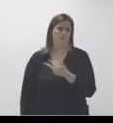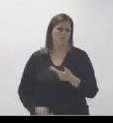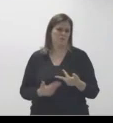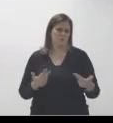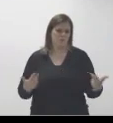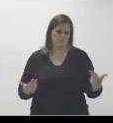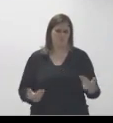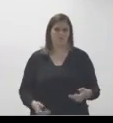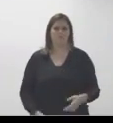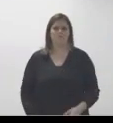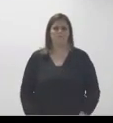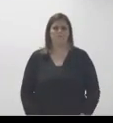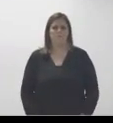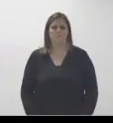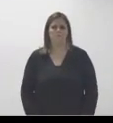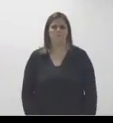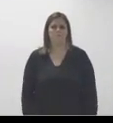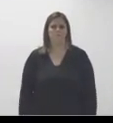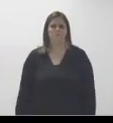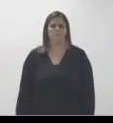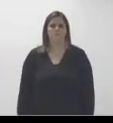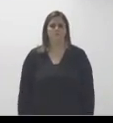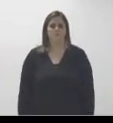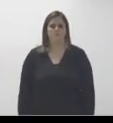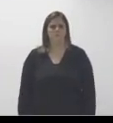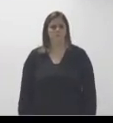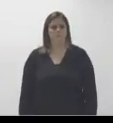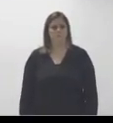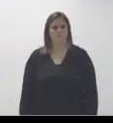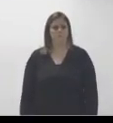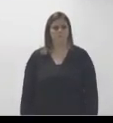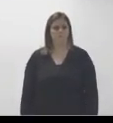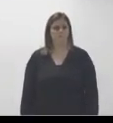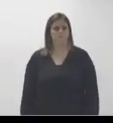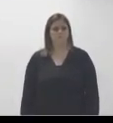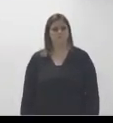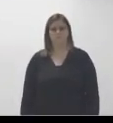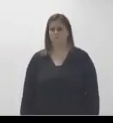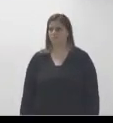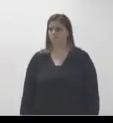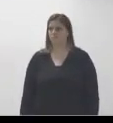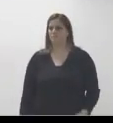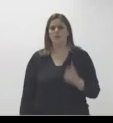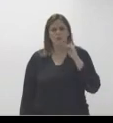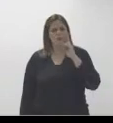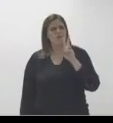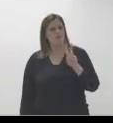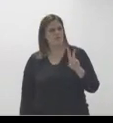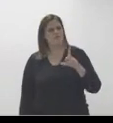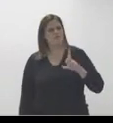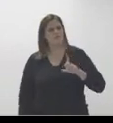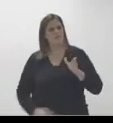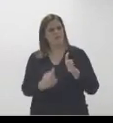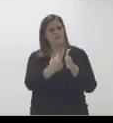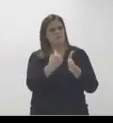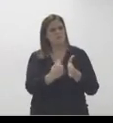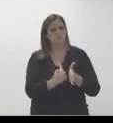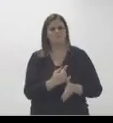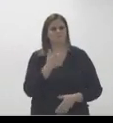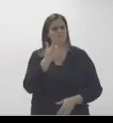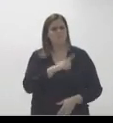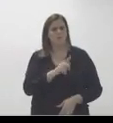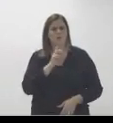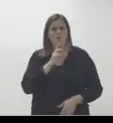finalizar na recepção a primeira coisa várias perguntas quente não conseguiu responder mas era a